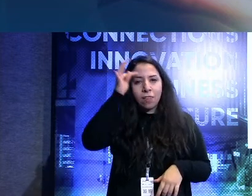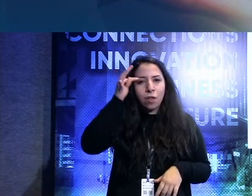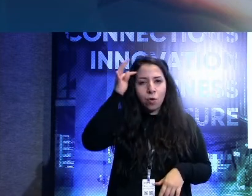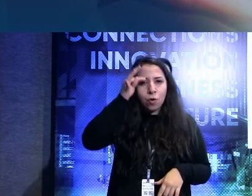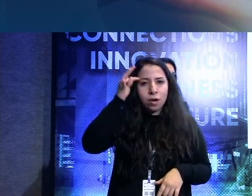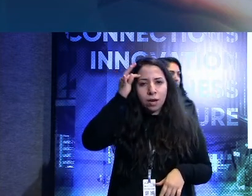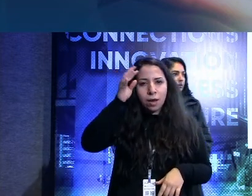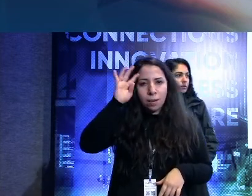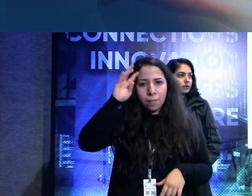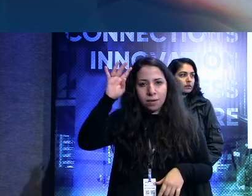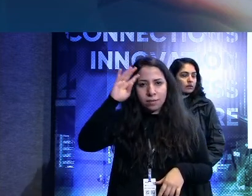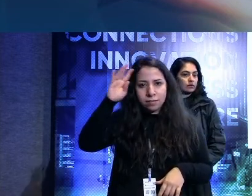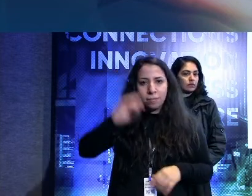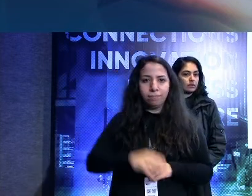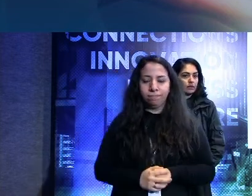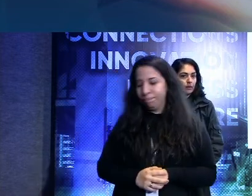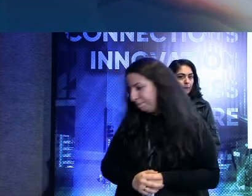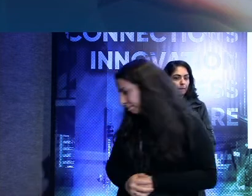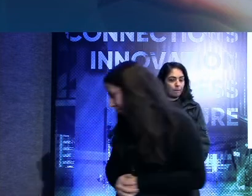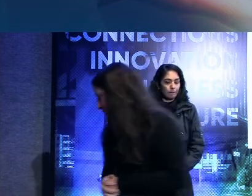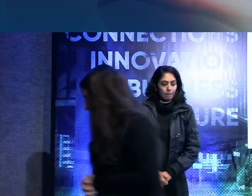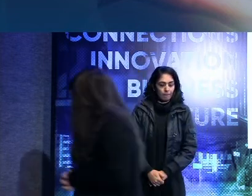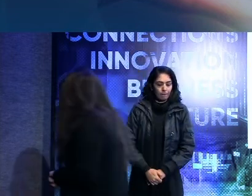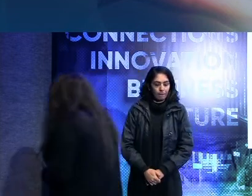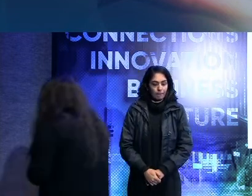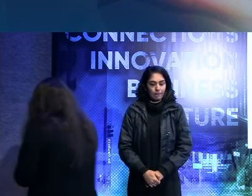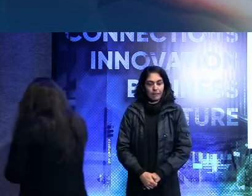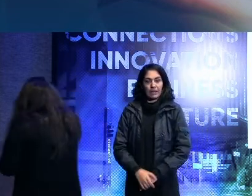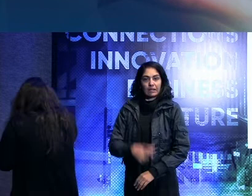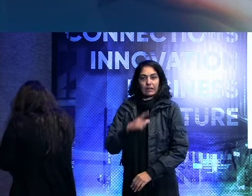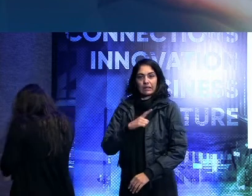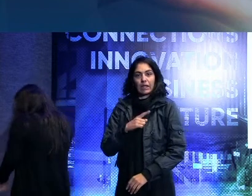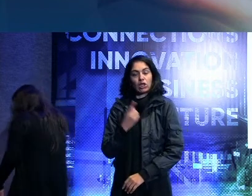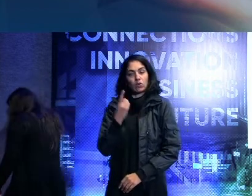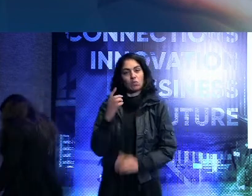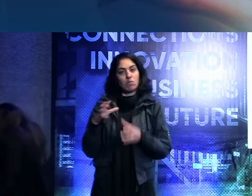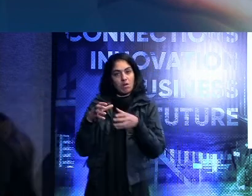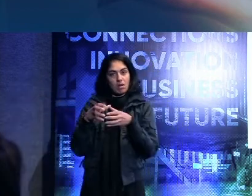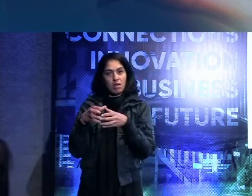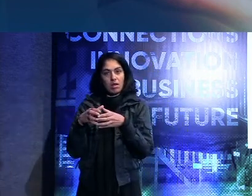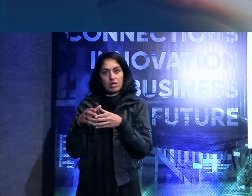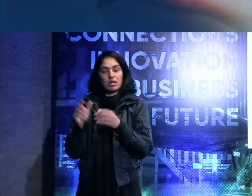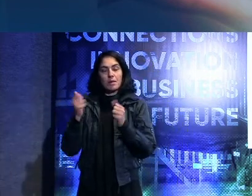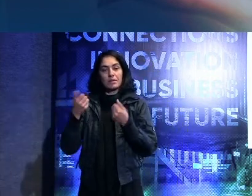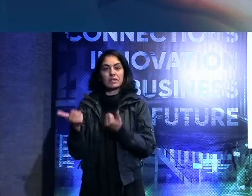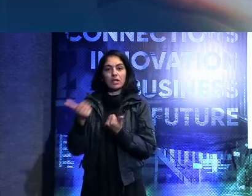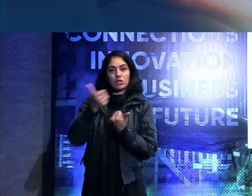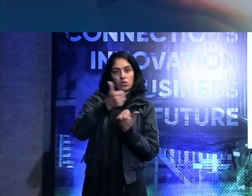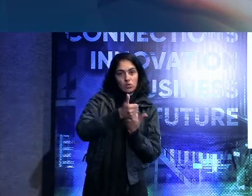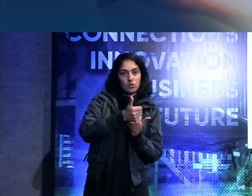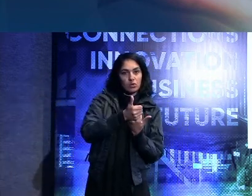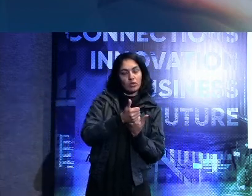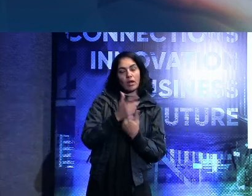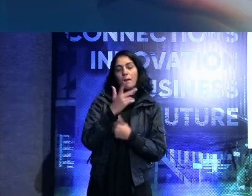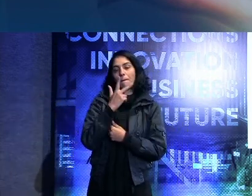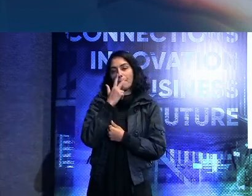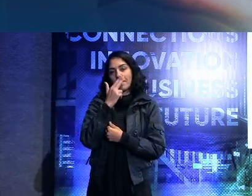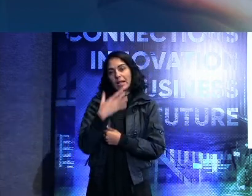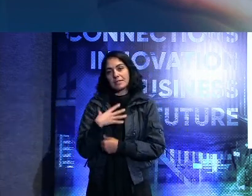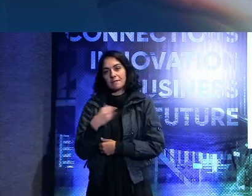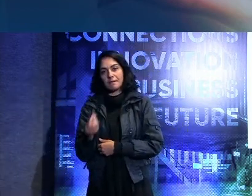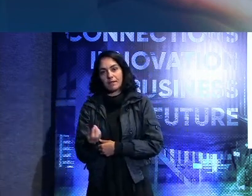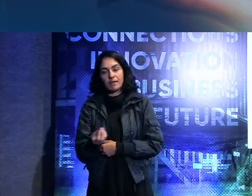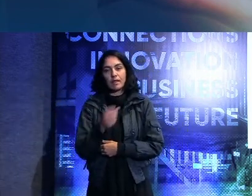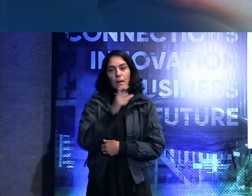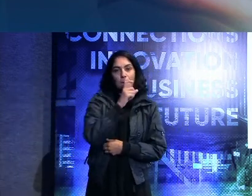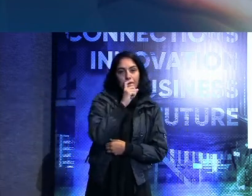onde uma classe que é uma classe filha, ela precisa substituir uma classe pai sem quebrar o sistema. E é o que a